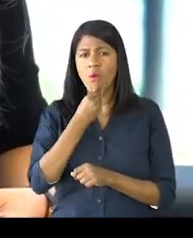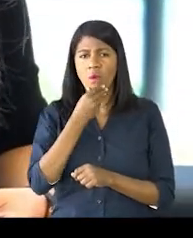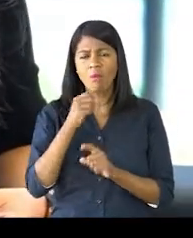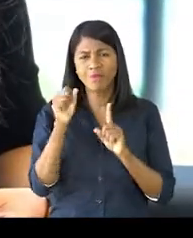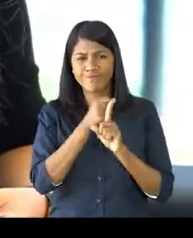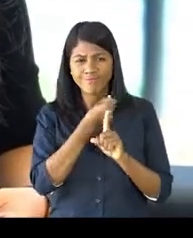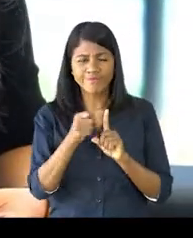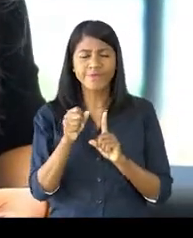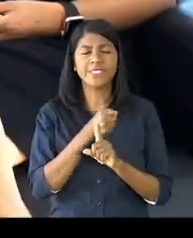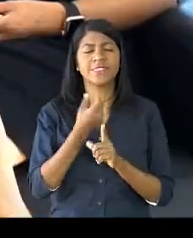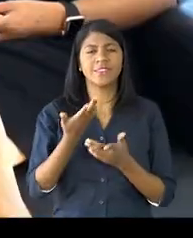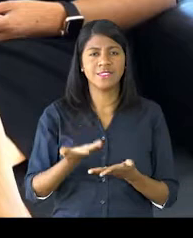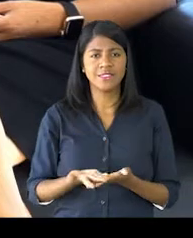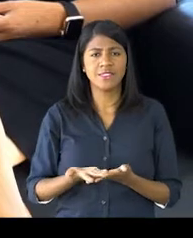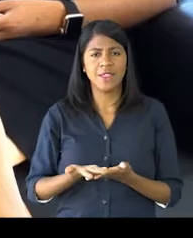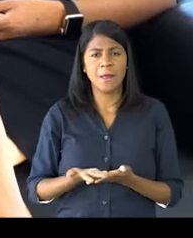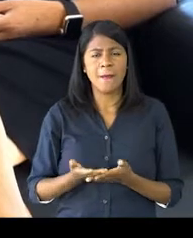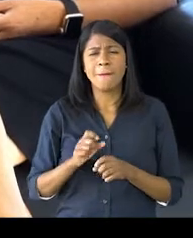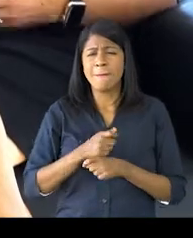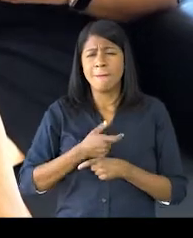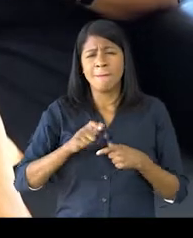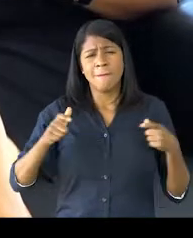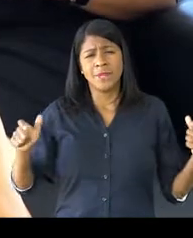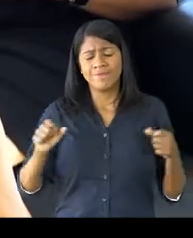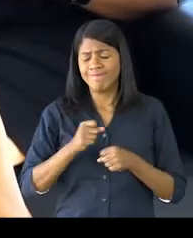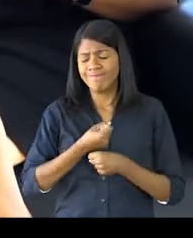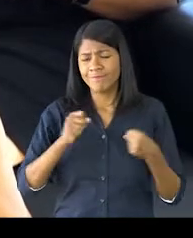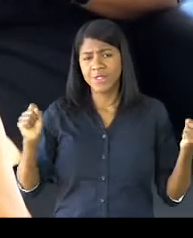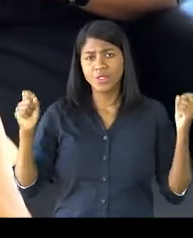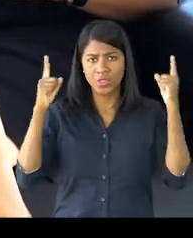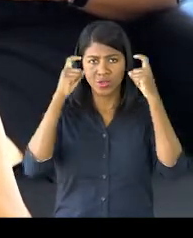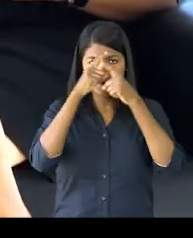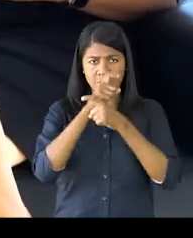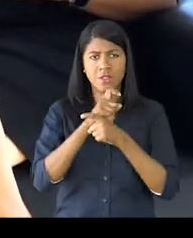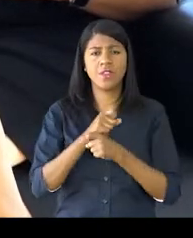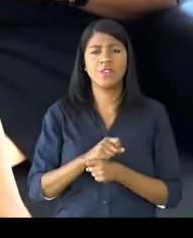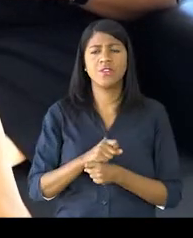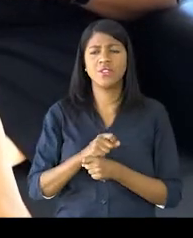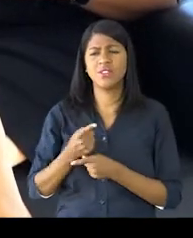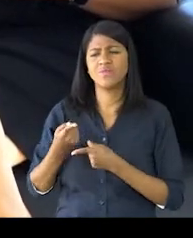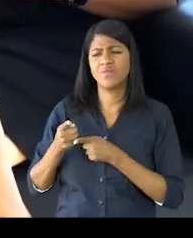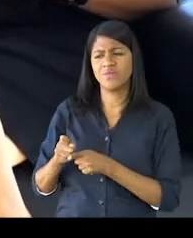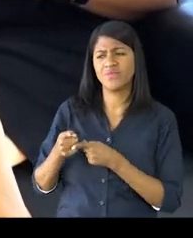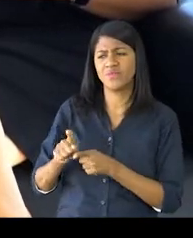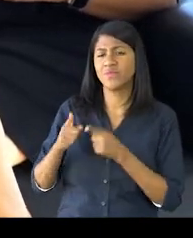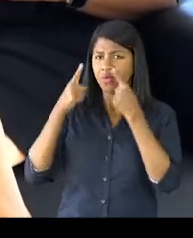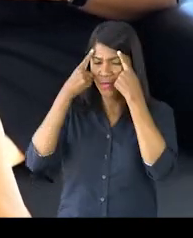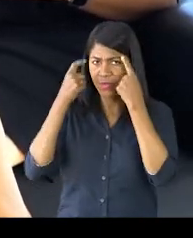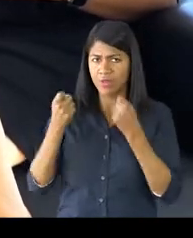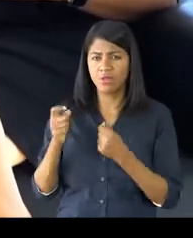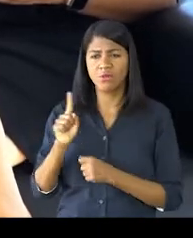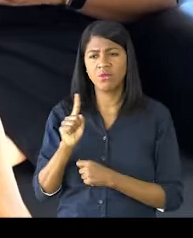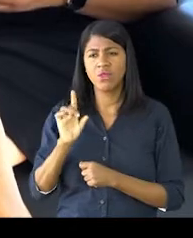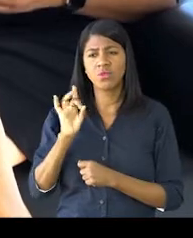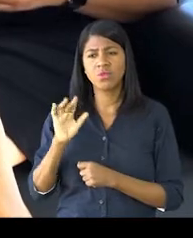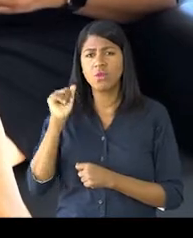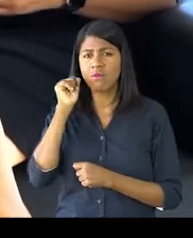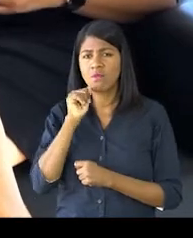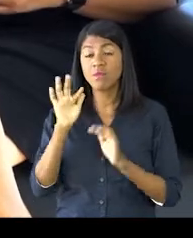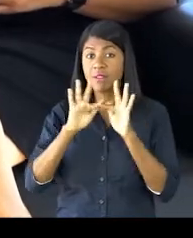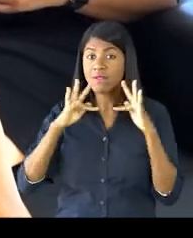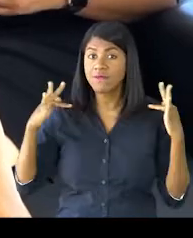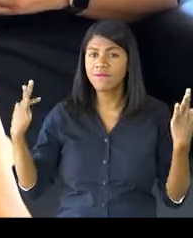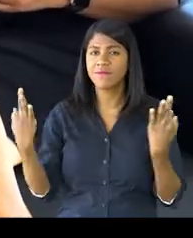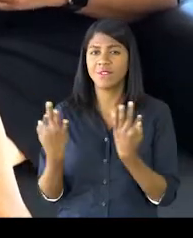que muitas vezes é o que acontece. A grande dificuldade da mulher que sofre violência, quando a gente fala mulher que sofre violência, não é só a